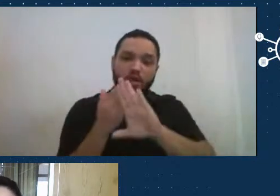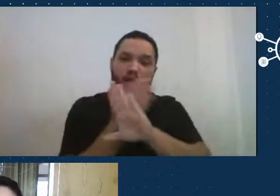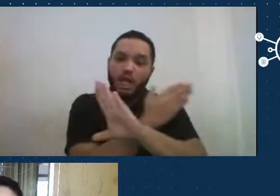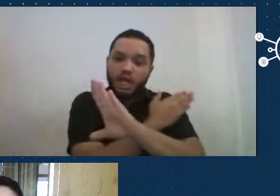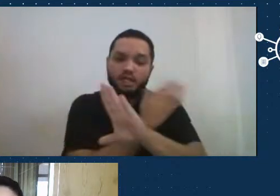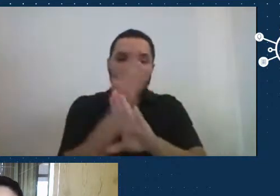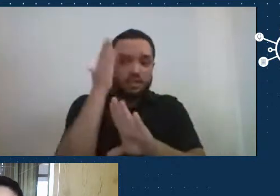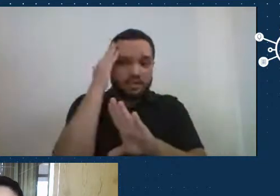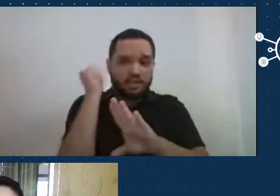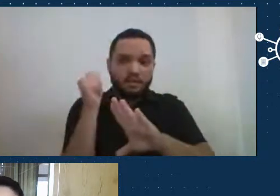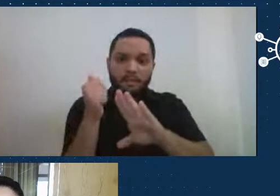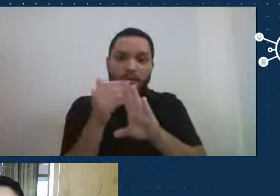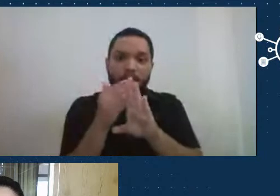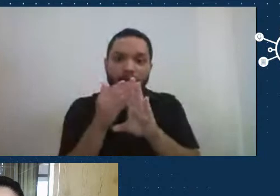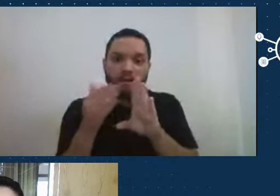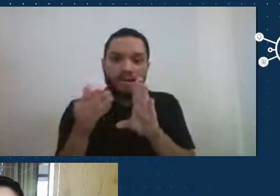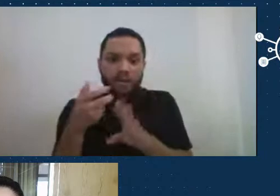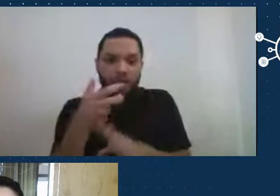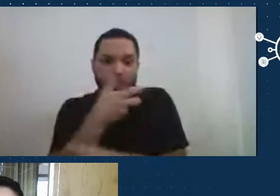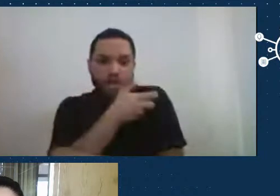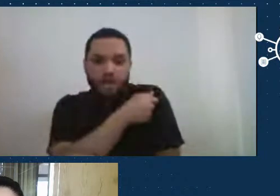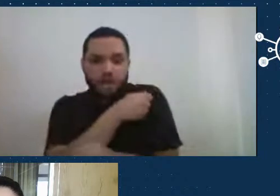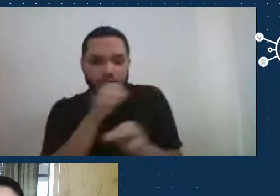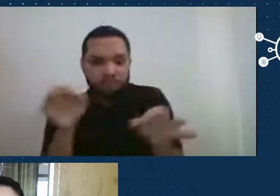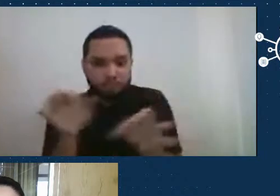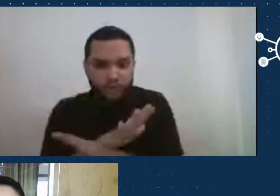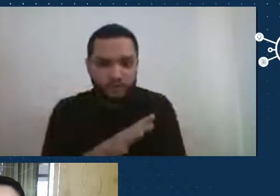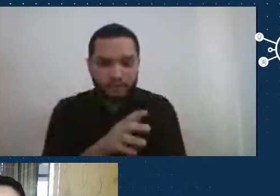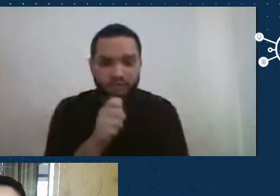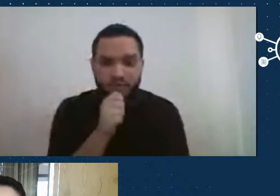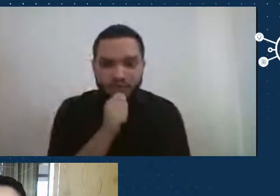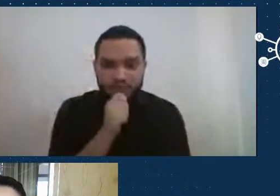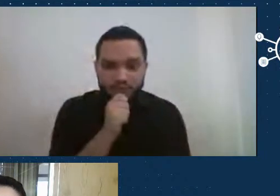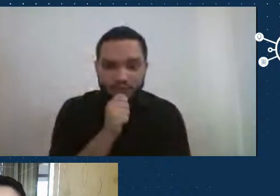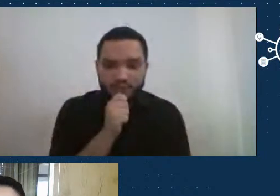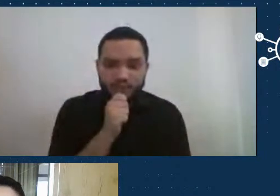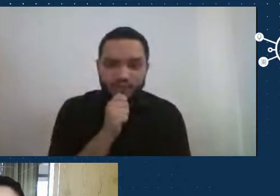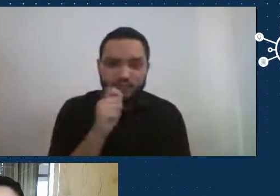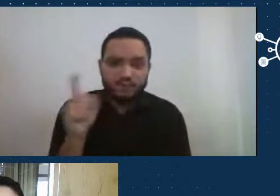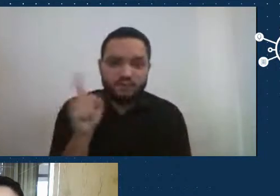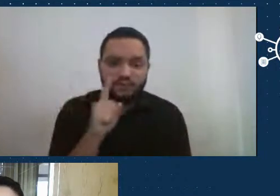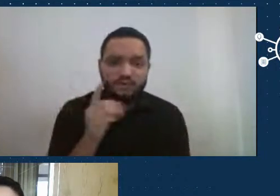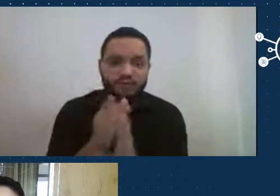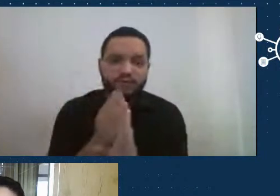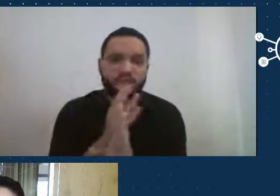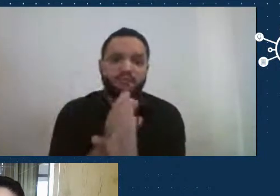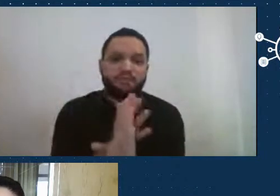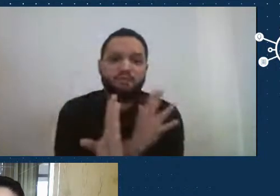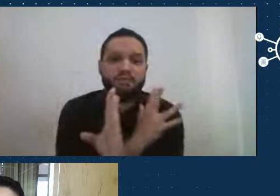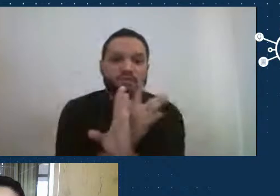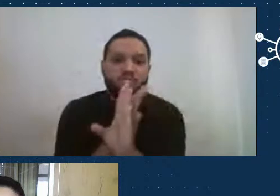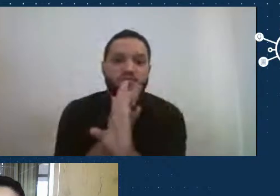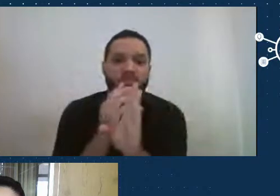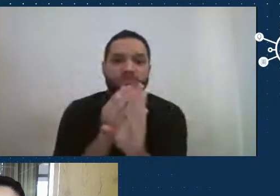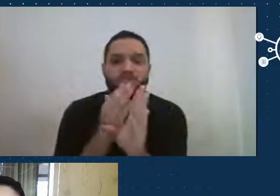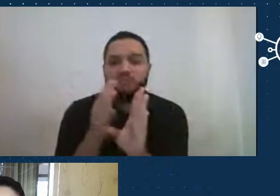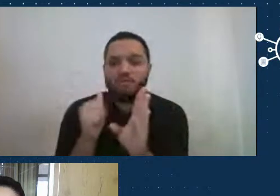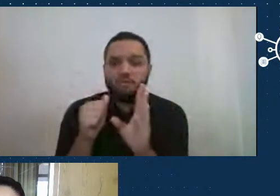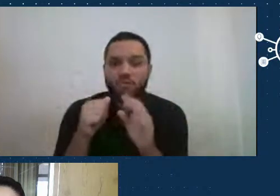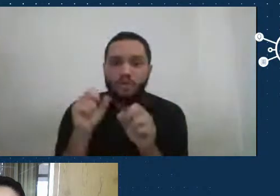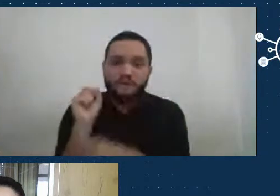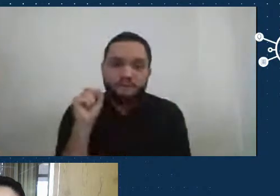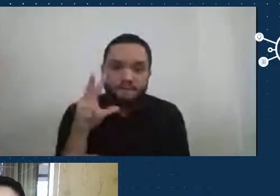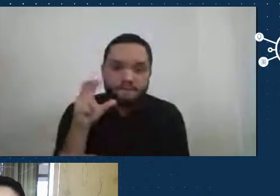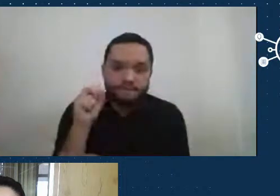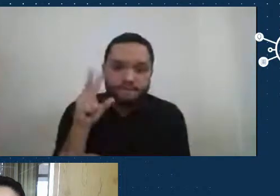está concluída na sua fase, vamos dizer assim, definitiva, porque ainda tem muita mutação acontecendo no vírus